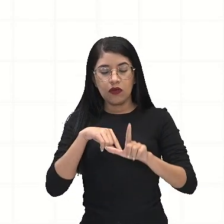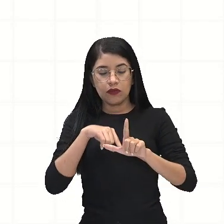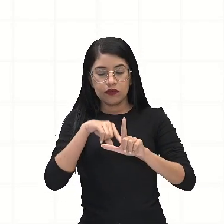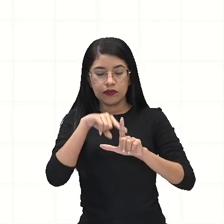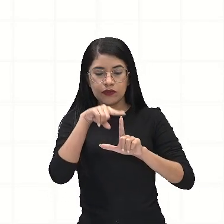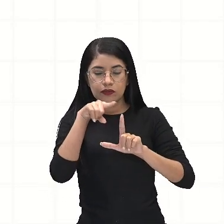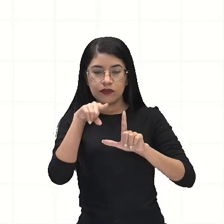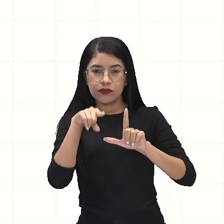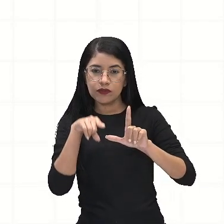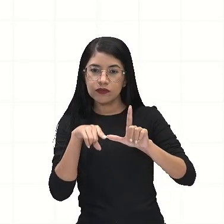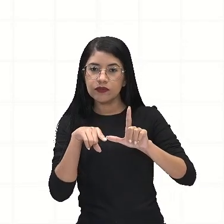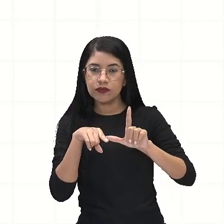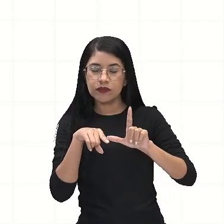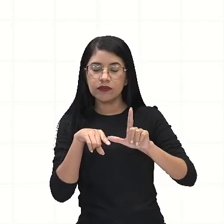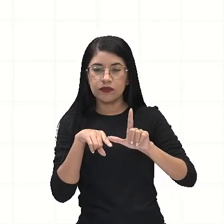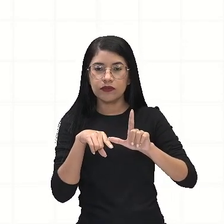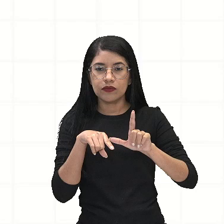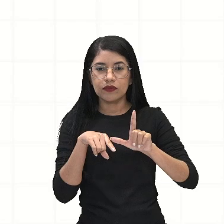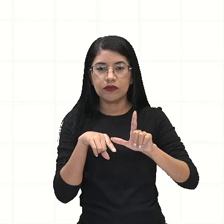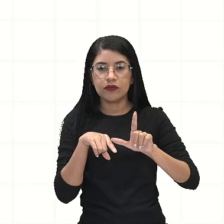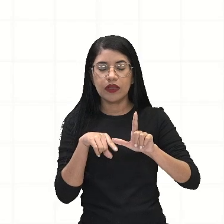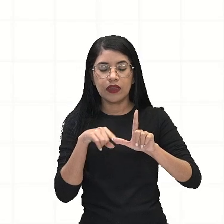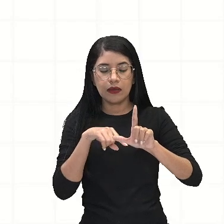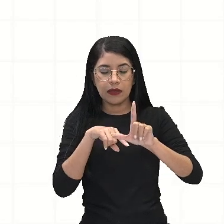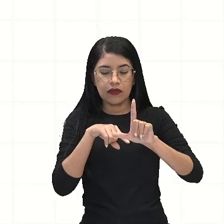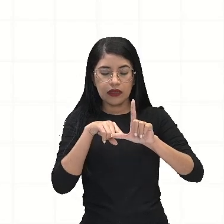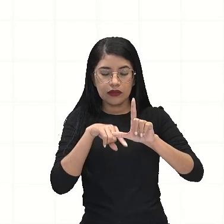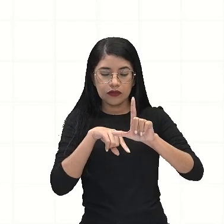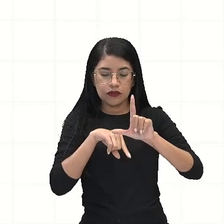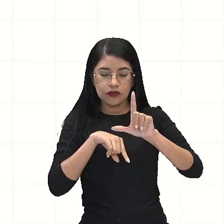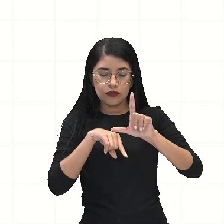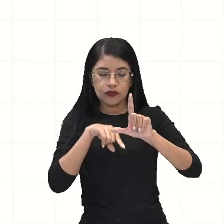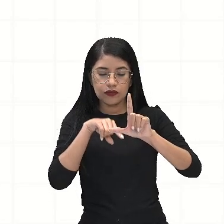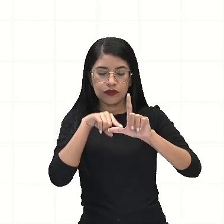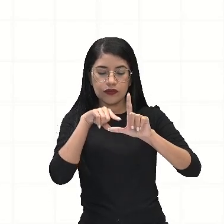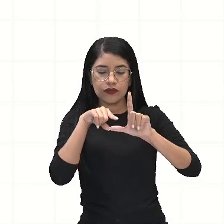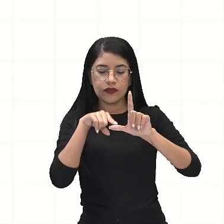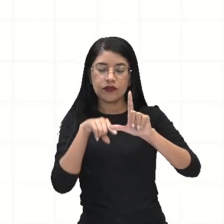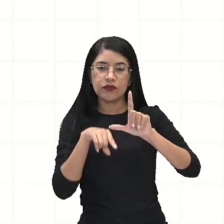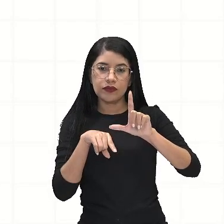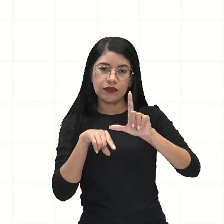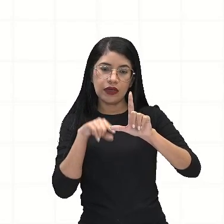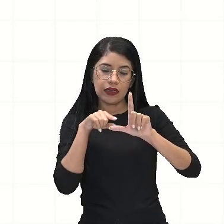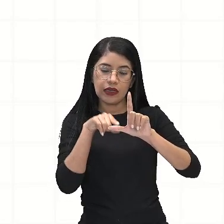baixo, então ela vai ser assim. Esse ponto aqui é